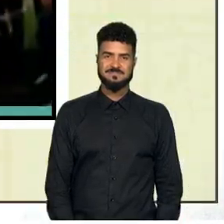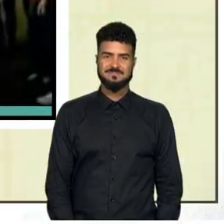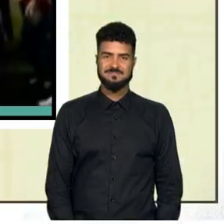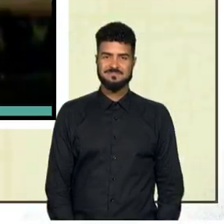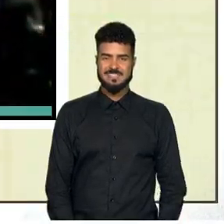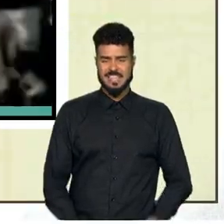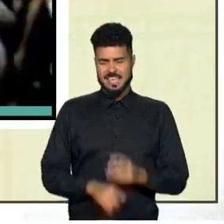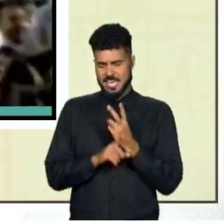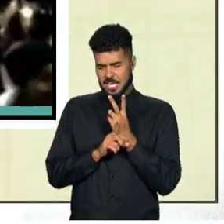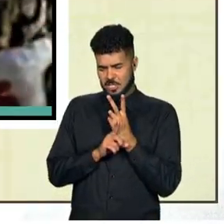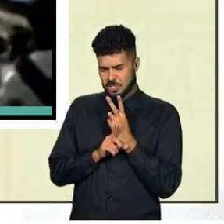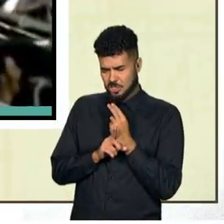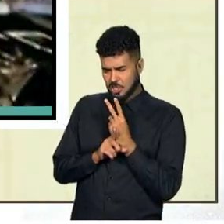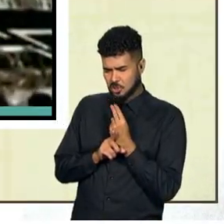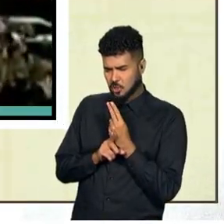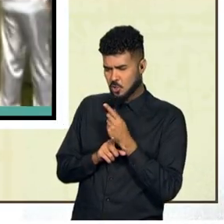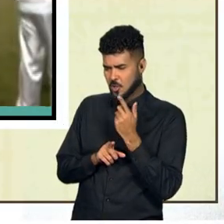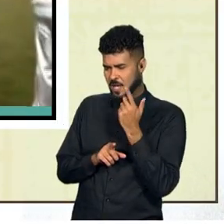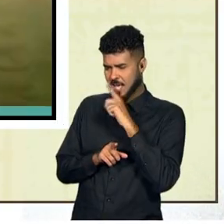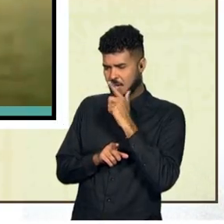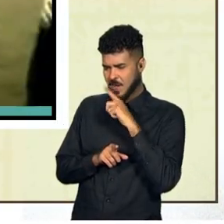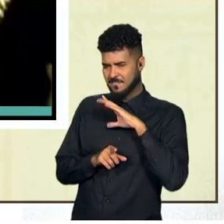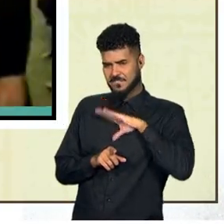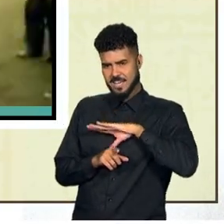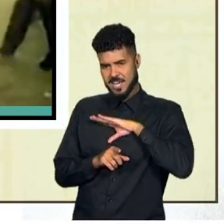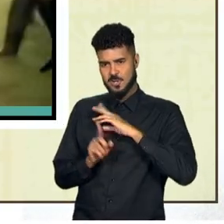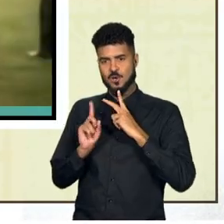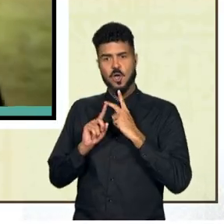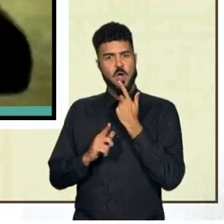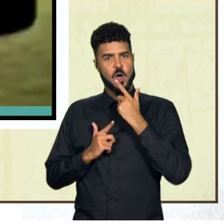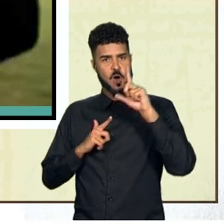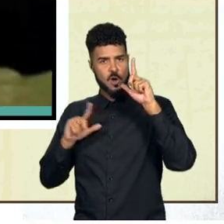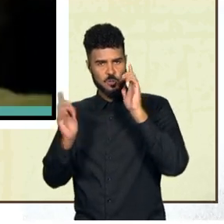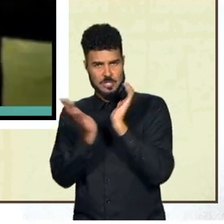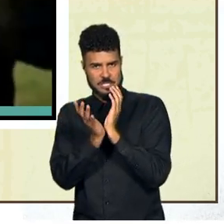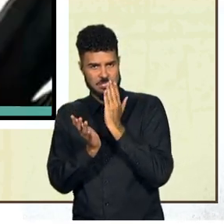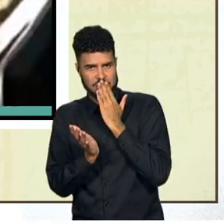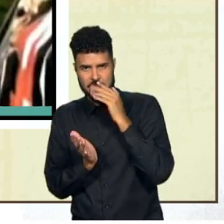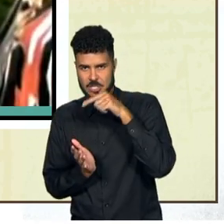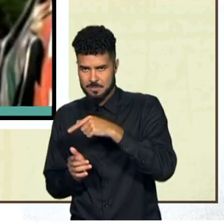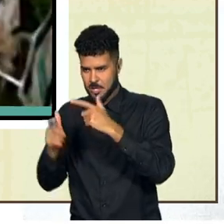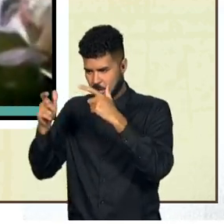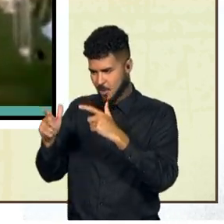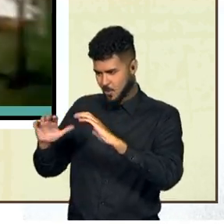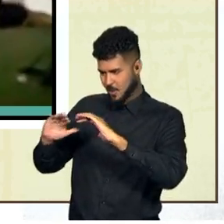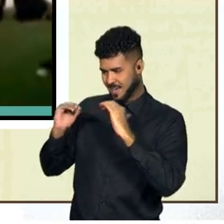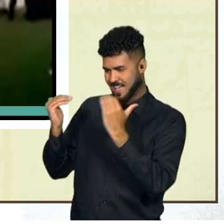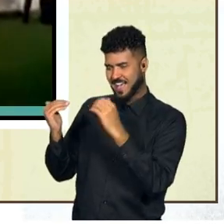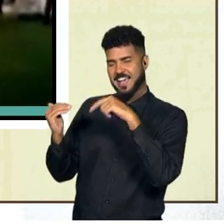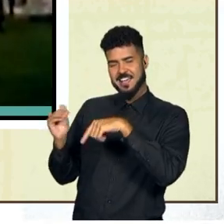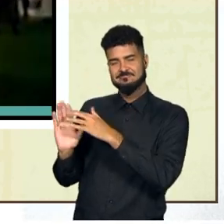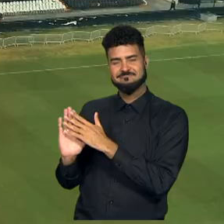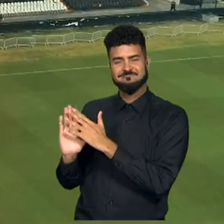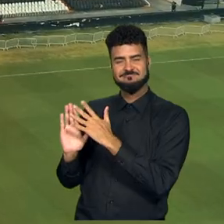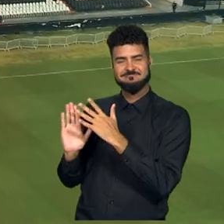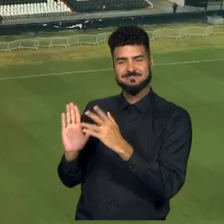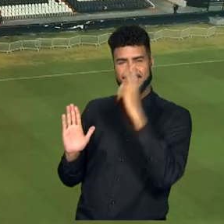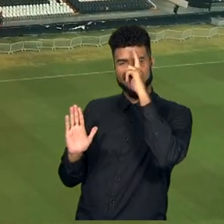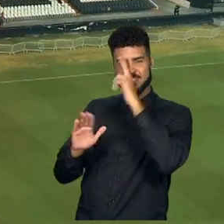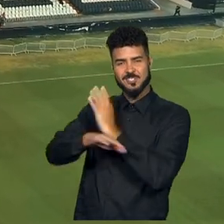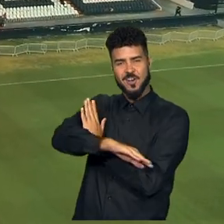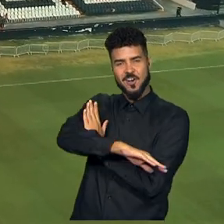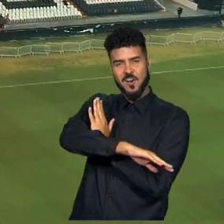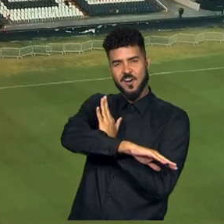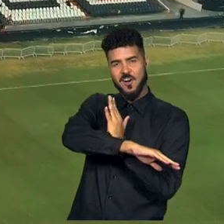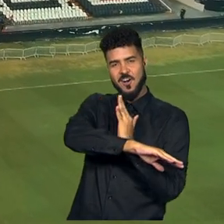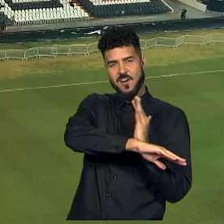Os títulos conquistados pelo Vasco e também por outros times marcam a história de São Januário, assim como